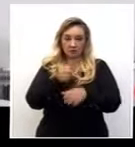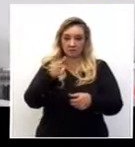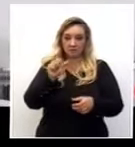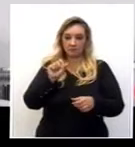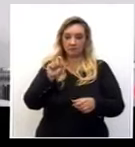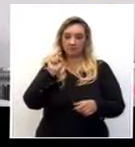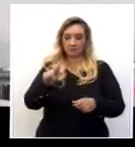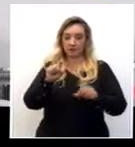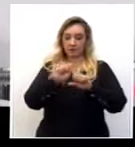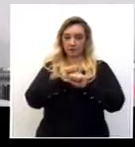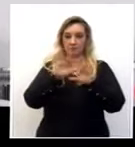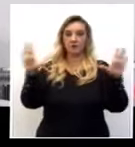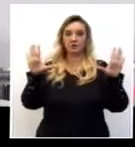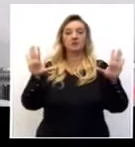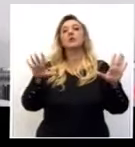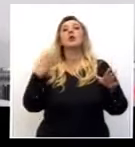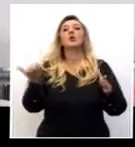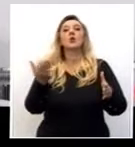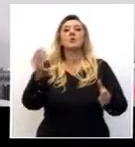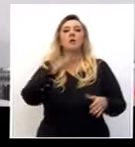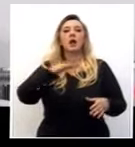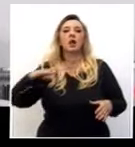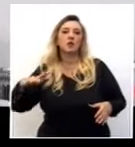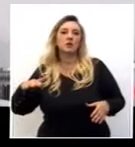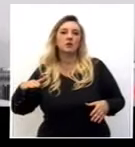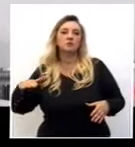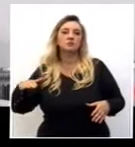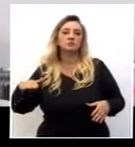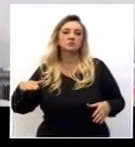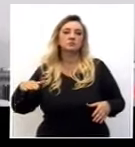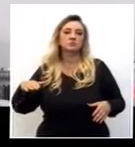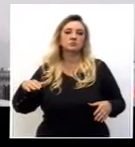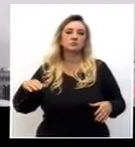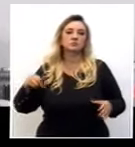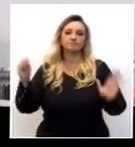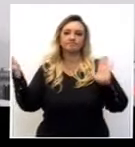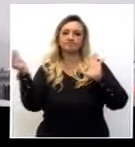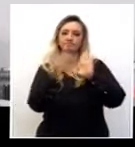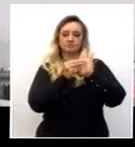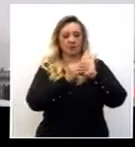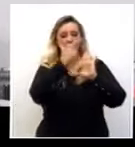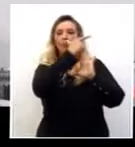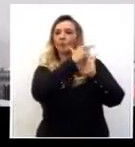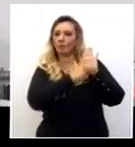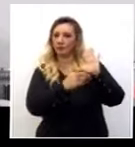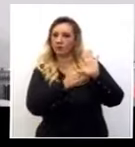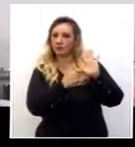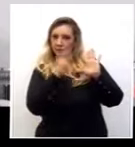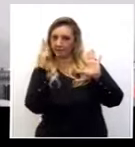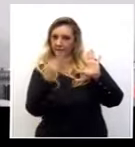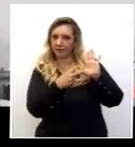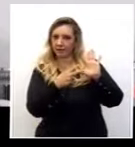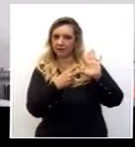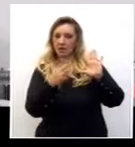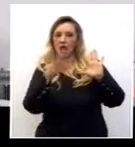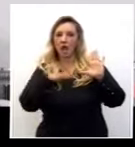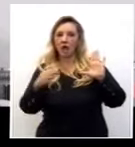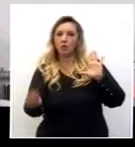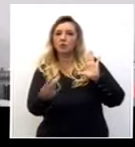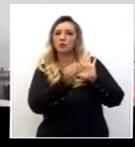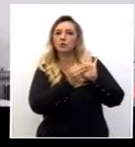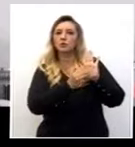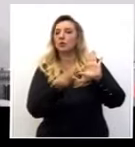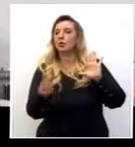para publicar. Como que os alunos agora vão fazer para publicar nesse mural? Tá vendo que ele está vazio, né? Como que meu aluno faz para